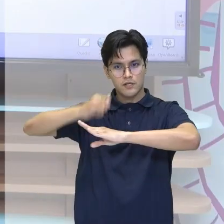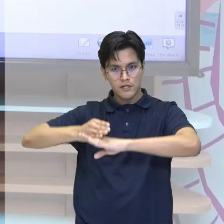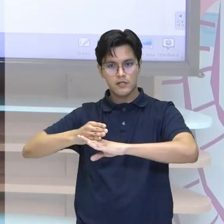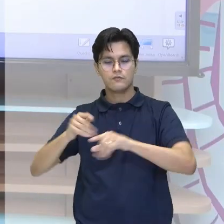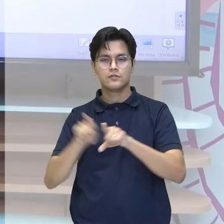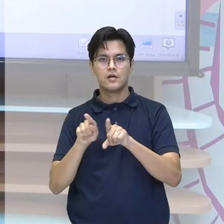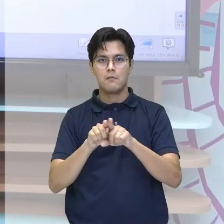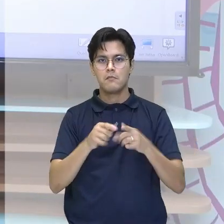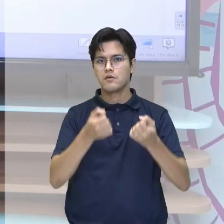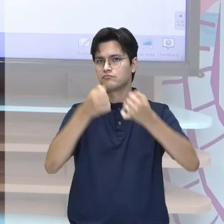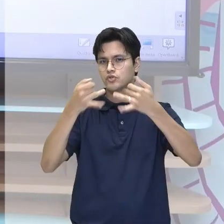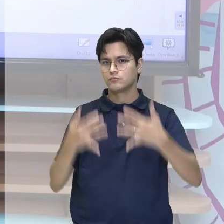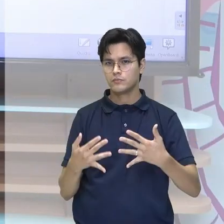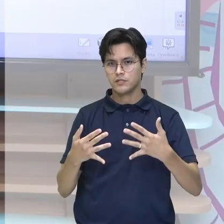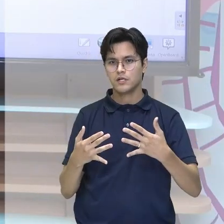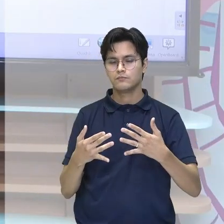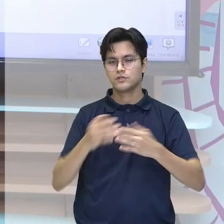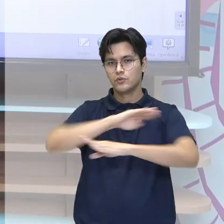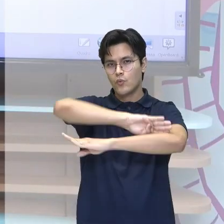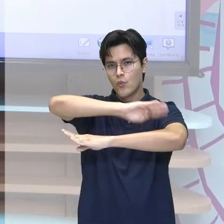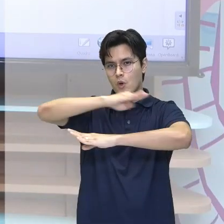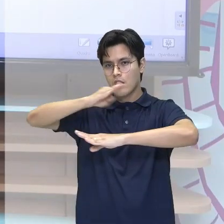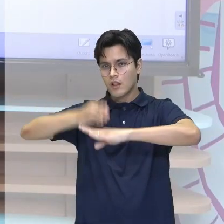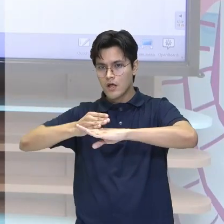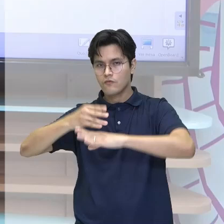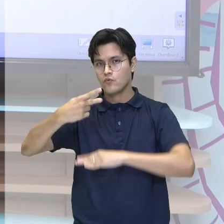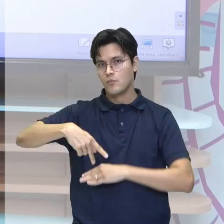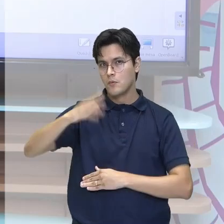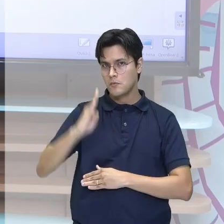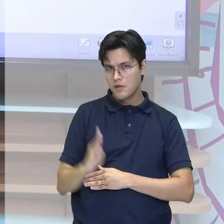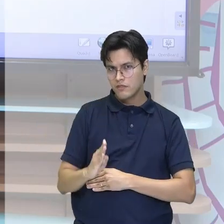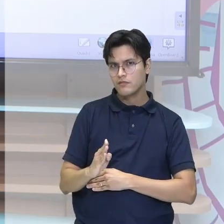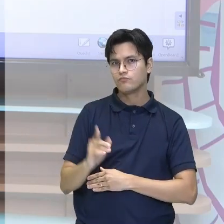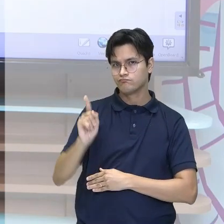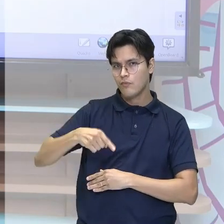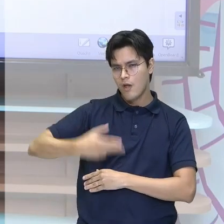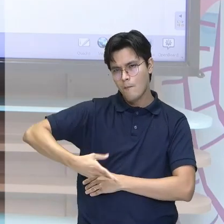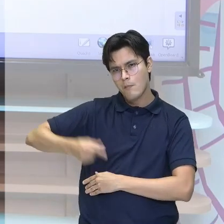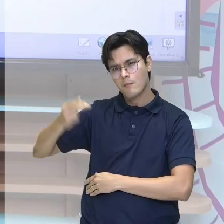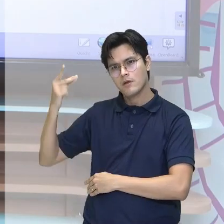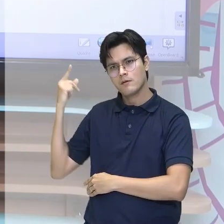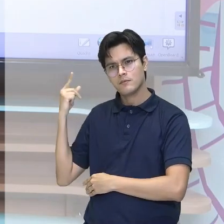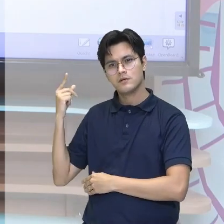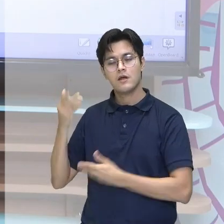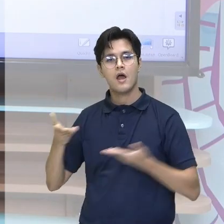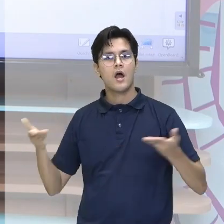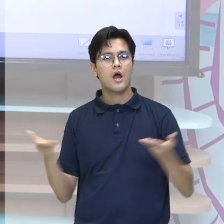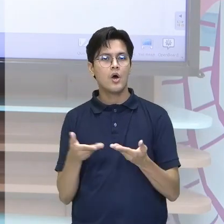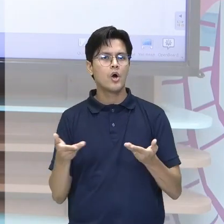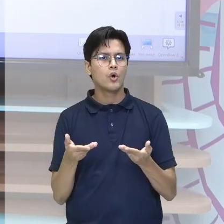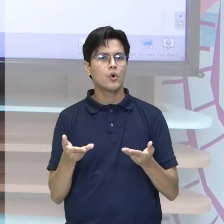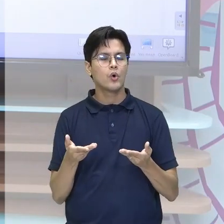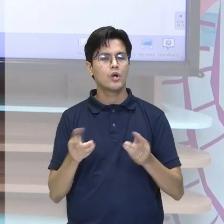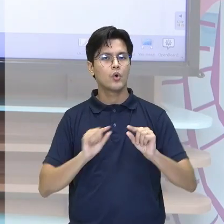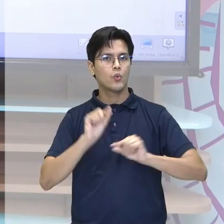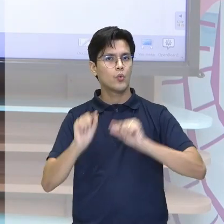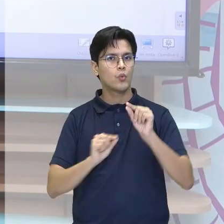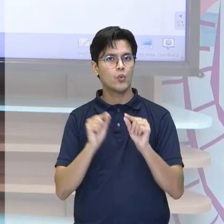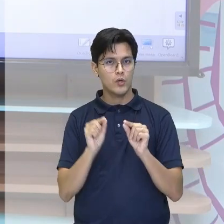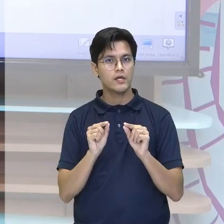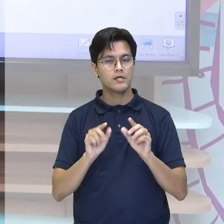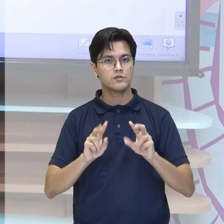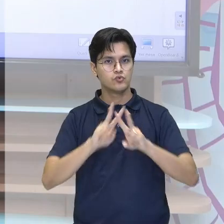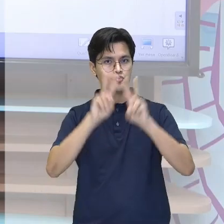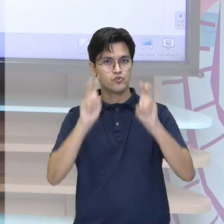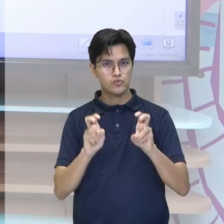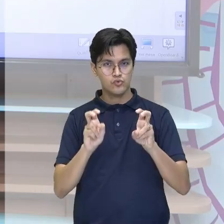Brasil, eles são formações antigas, né? Nós vamos falar agora um pouco das bacias hidrográficas e